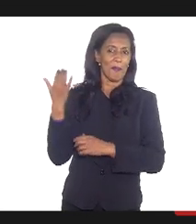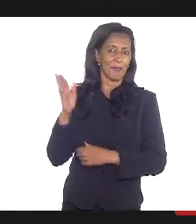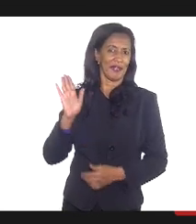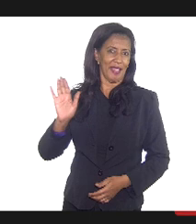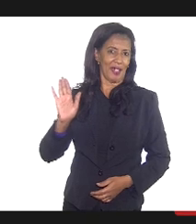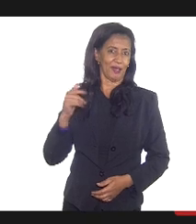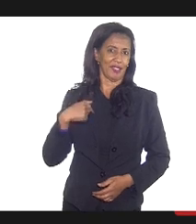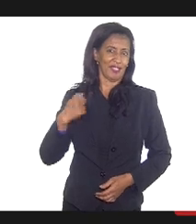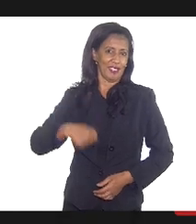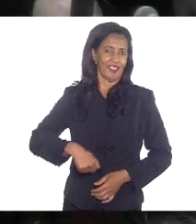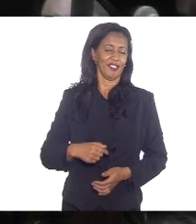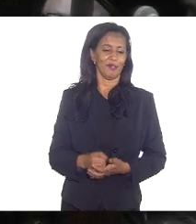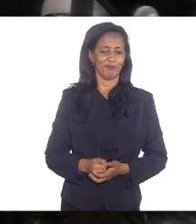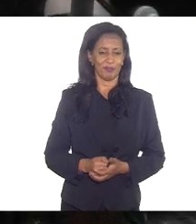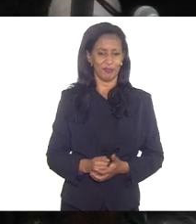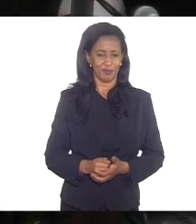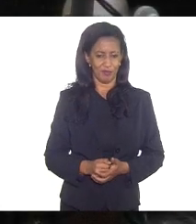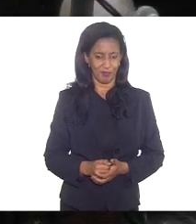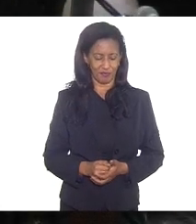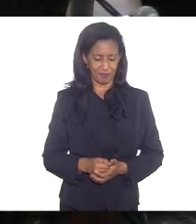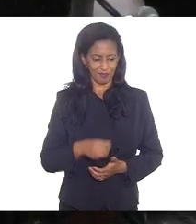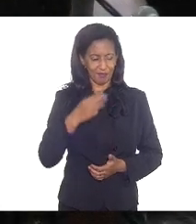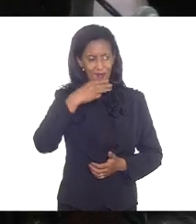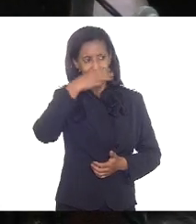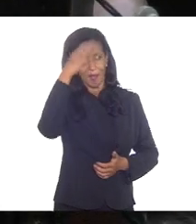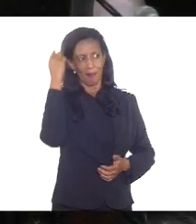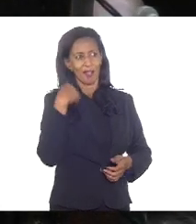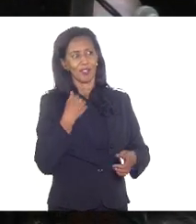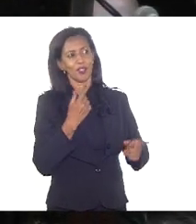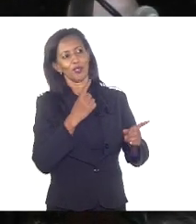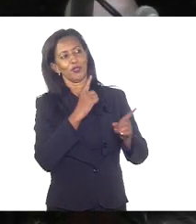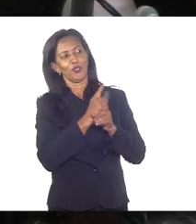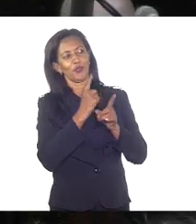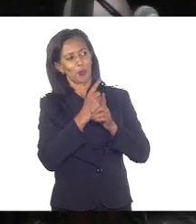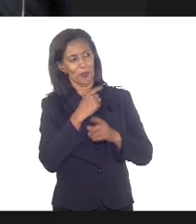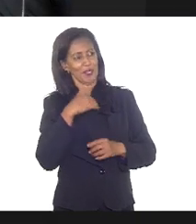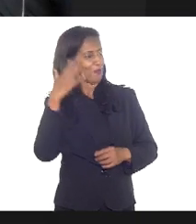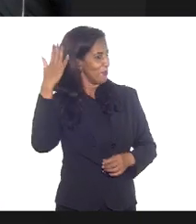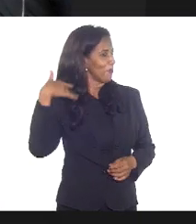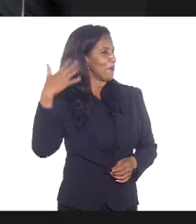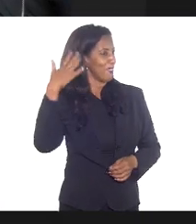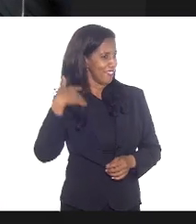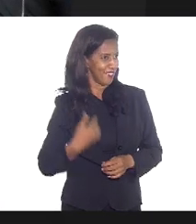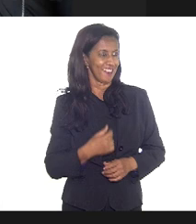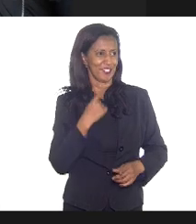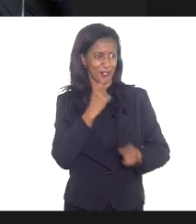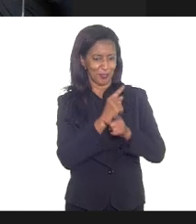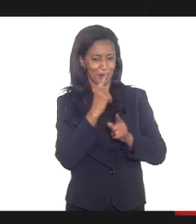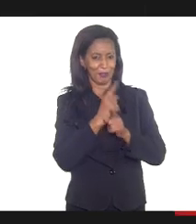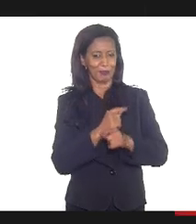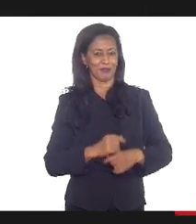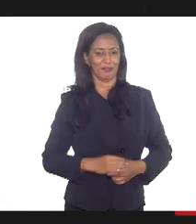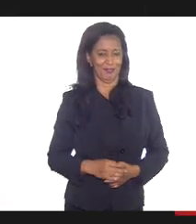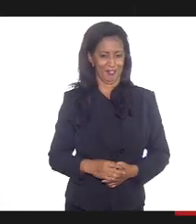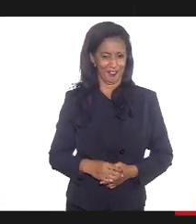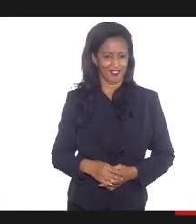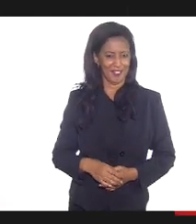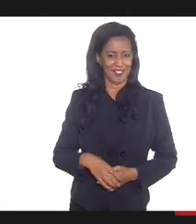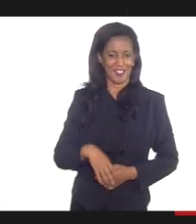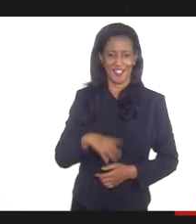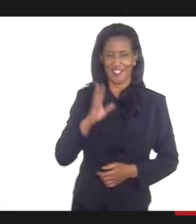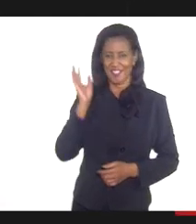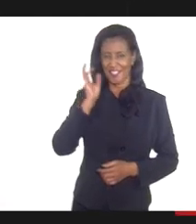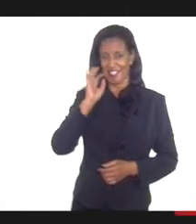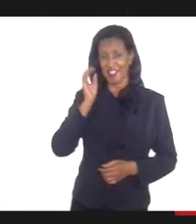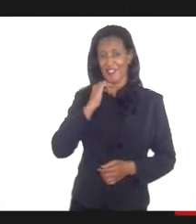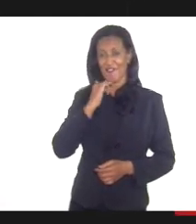todos vocês. Mas que eu descobri a questão da pintura, descobri. Não, chefe, aqui é sangue de índio, chefe. Desculpa